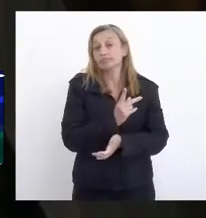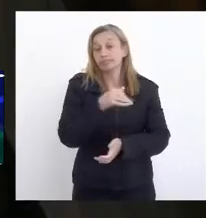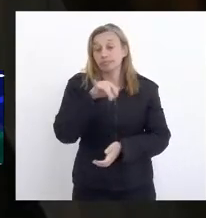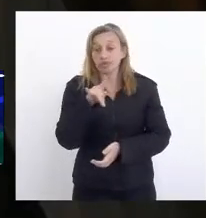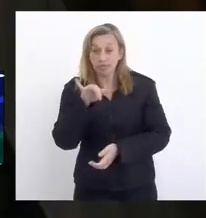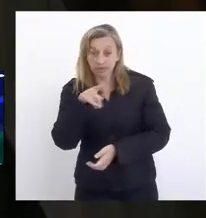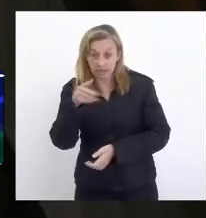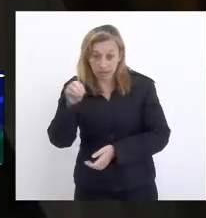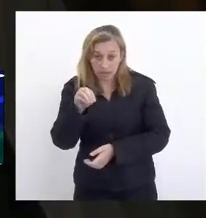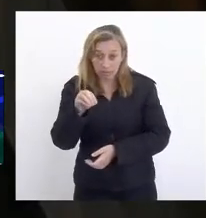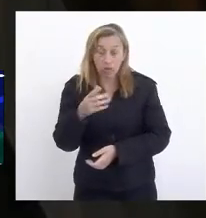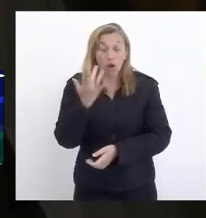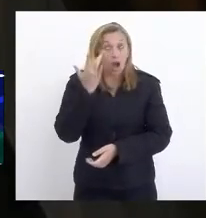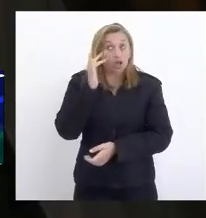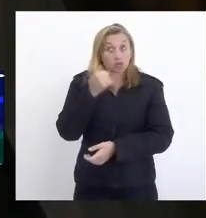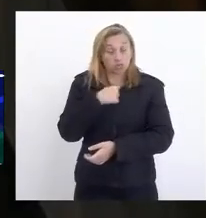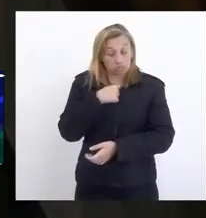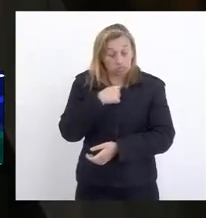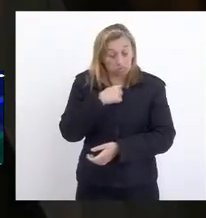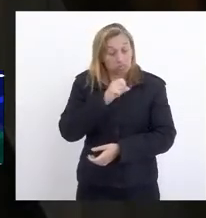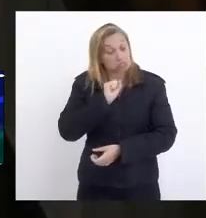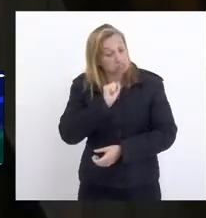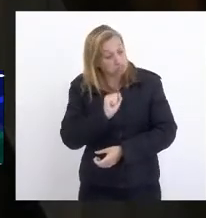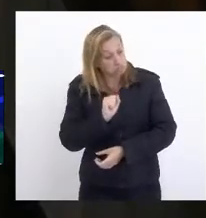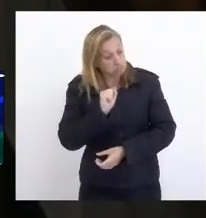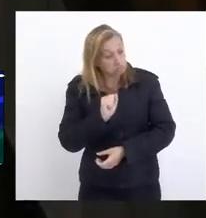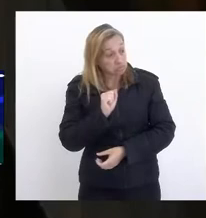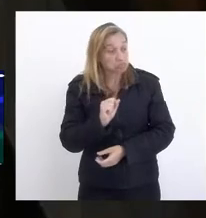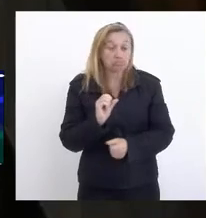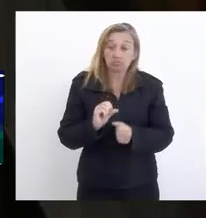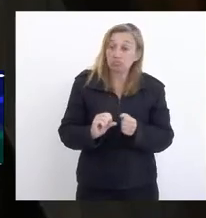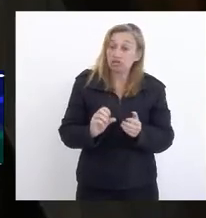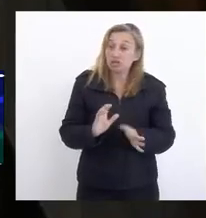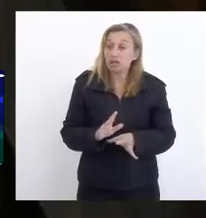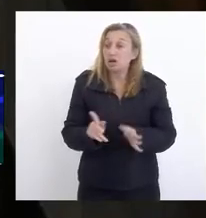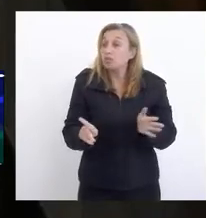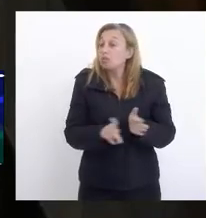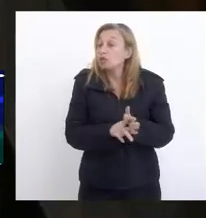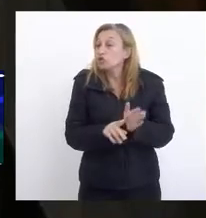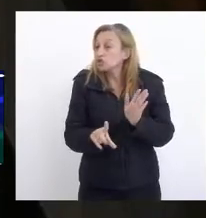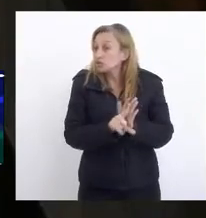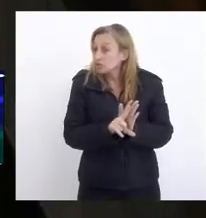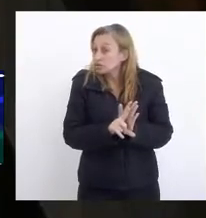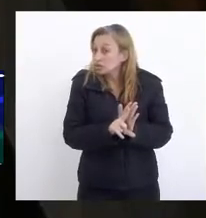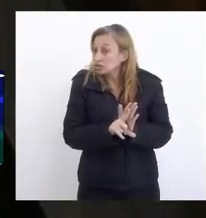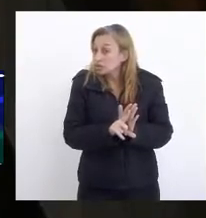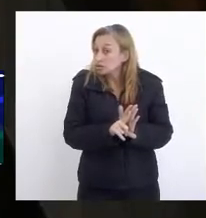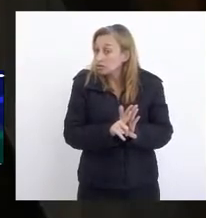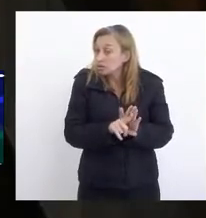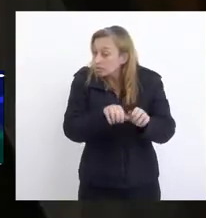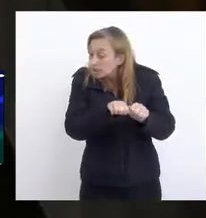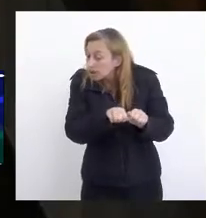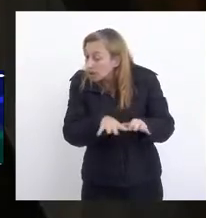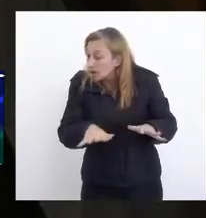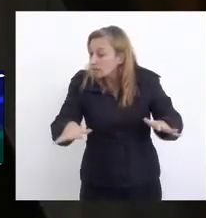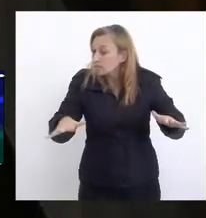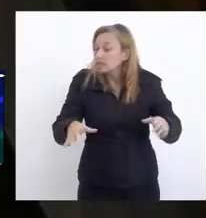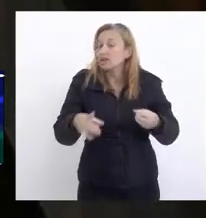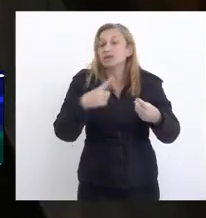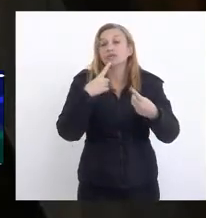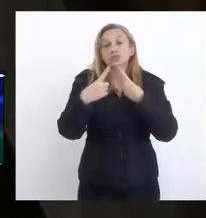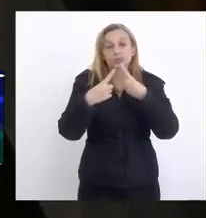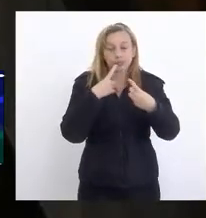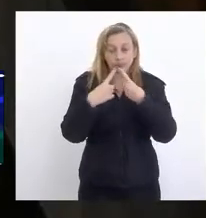municipalização. Acho eu que podia ser fazer até um projeto de lei para ampliar essa